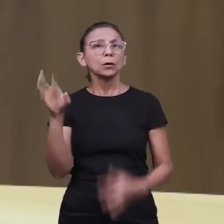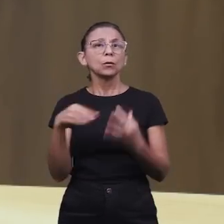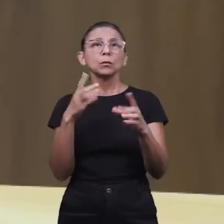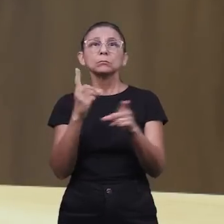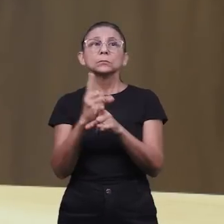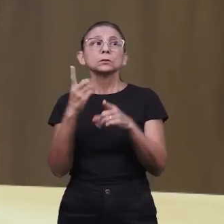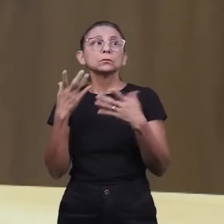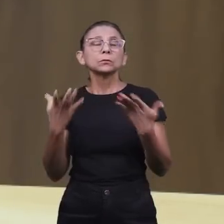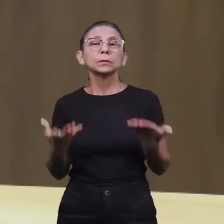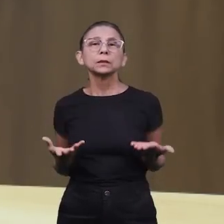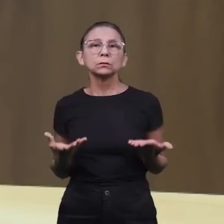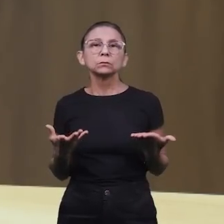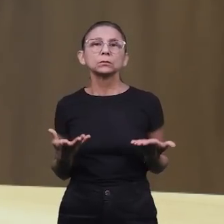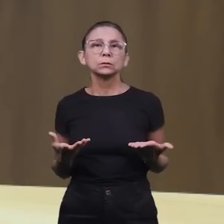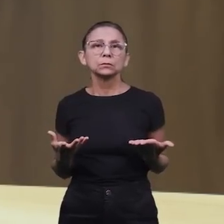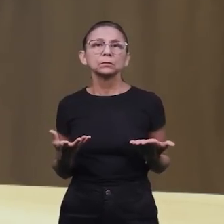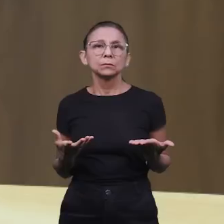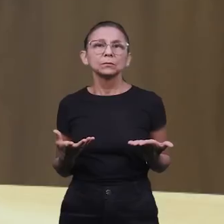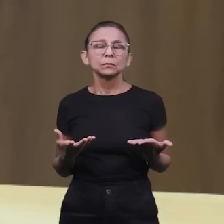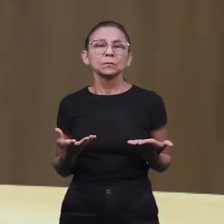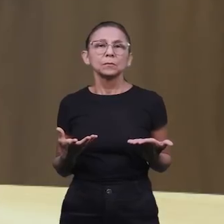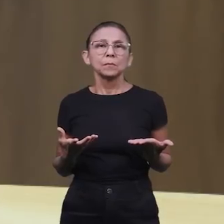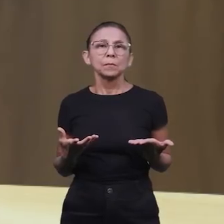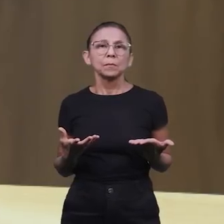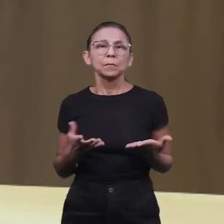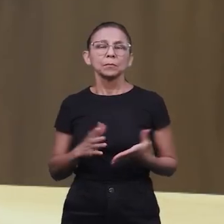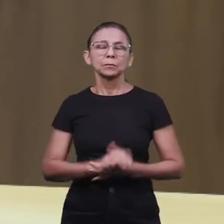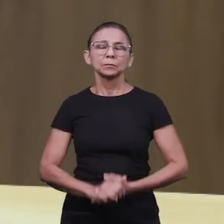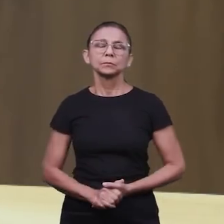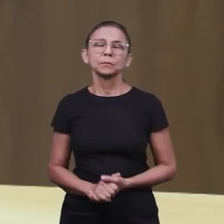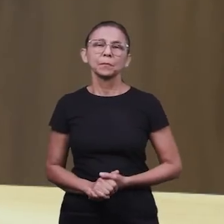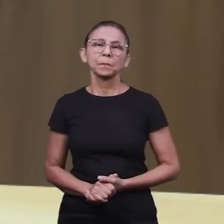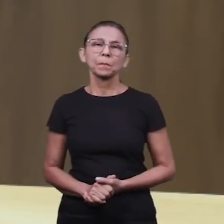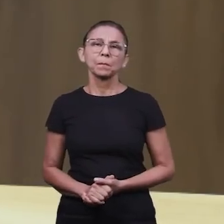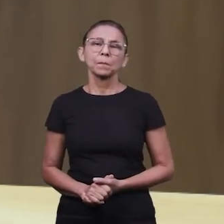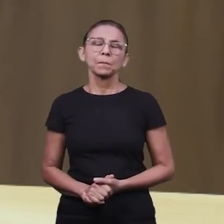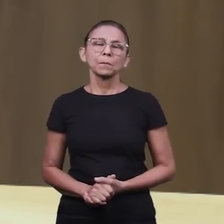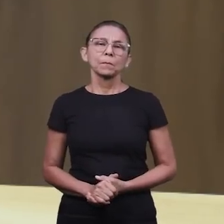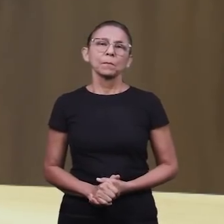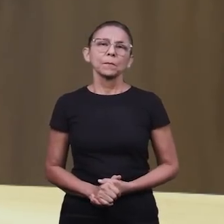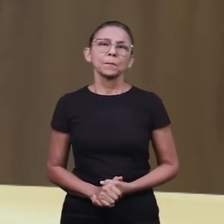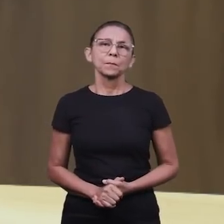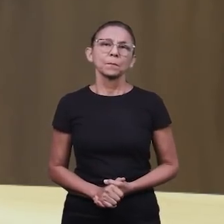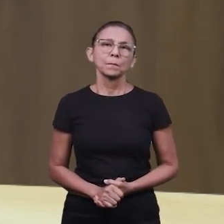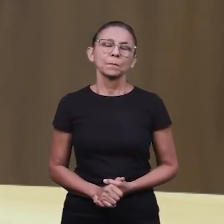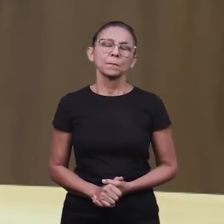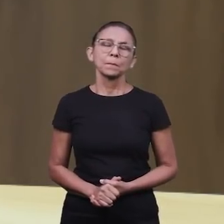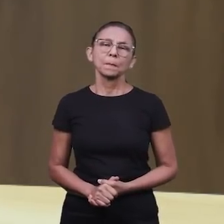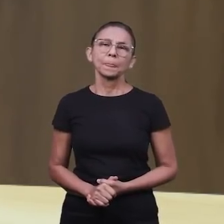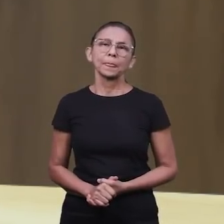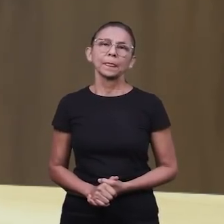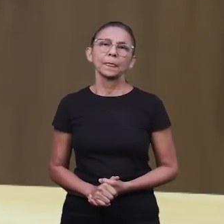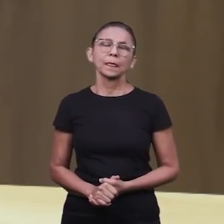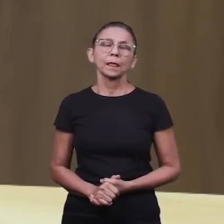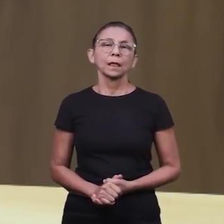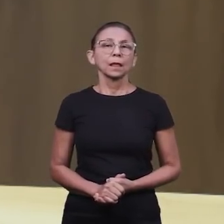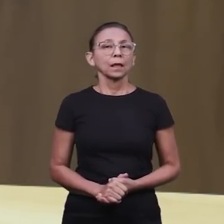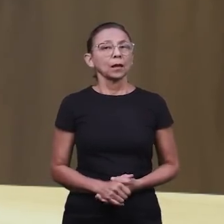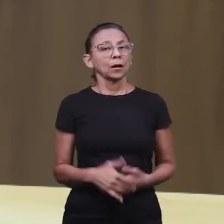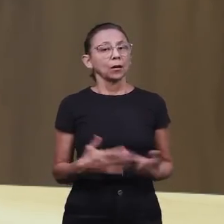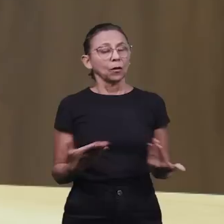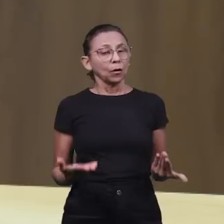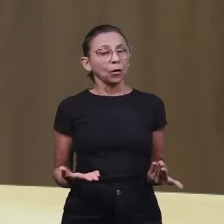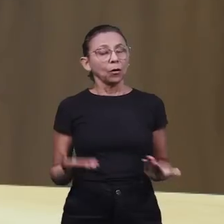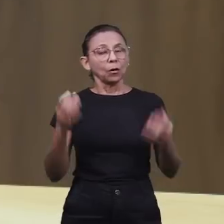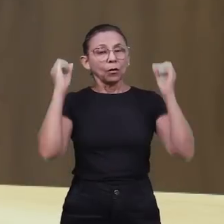dissidentes. Os dissidentes estão dentro do universo, mas são poucos. Você identifica rápido. Os próprios súditos disseram ao rei: